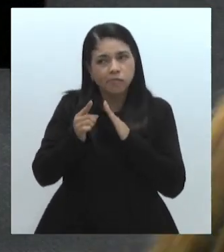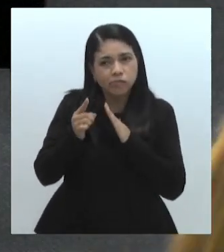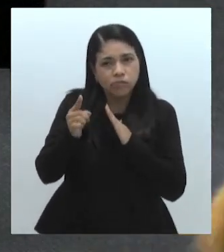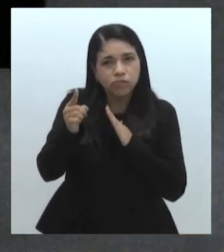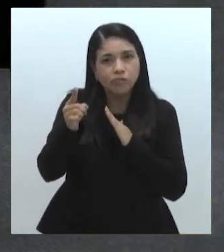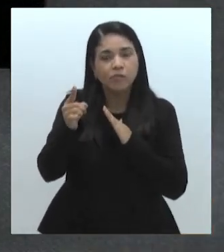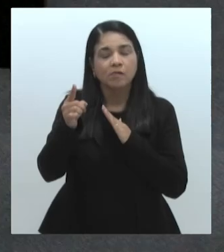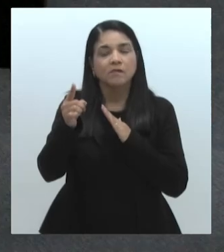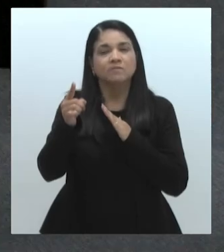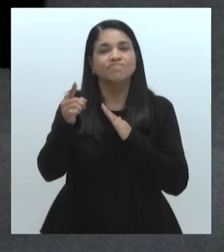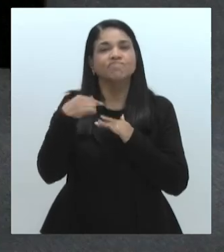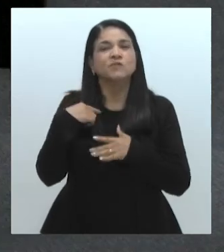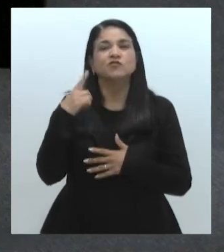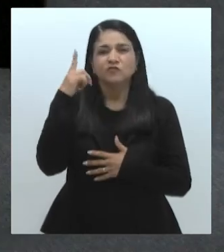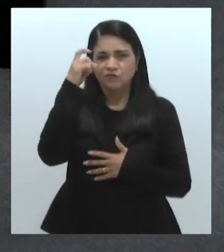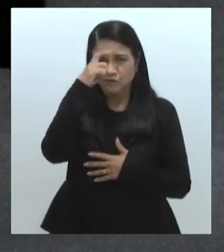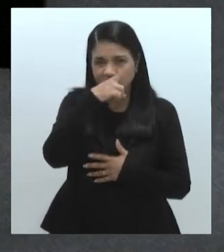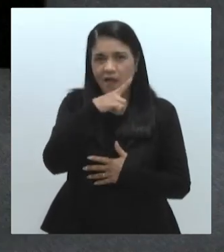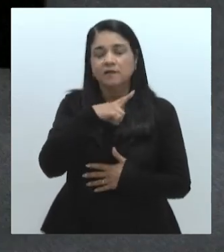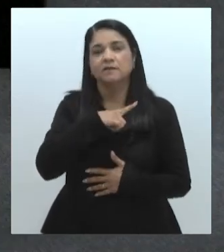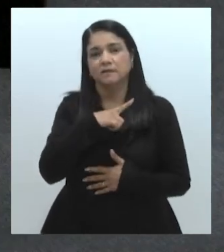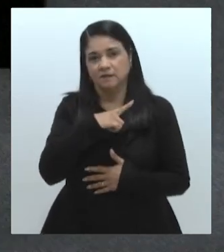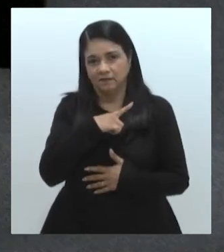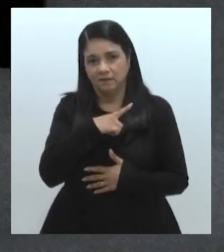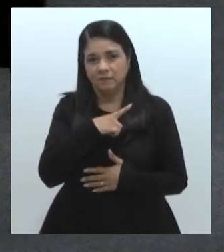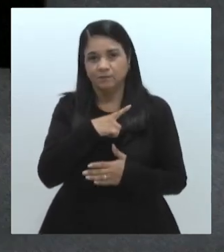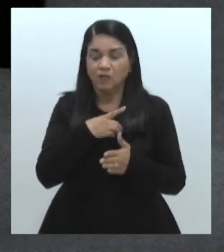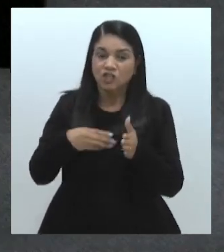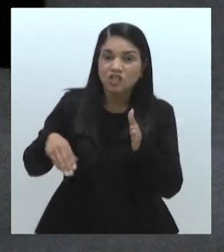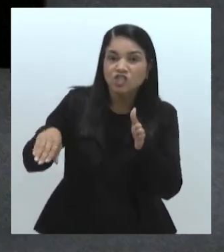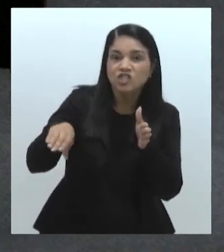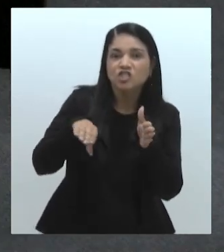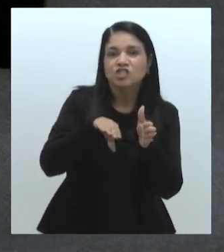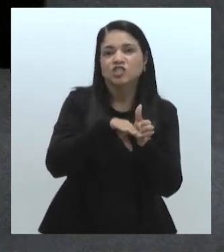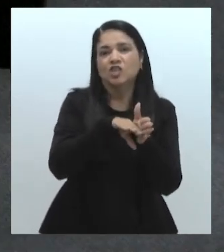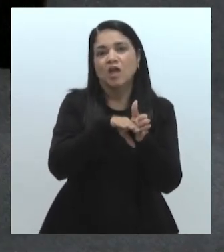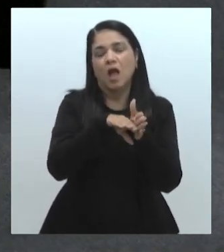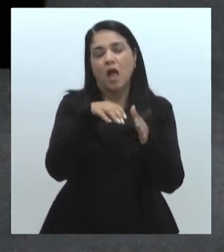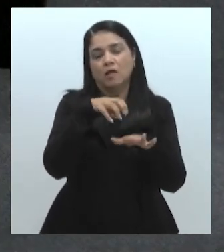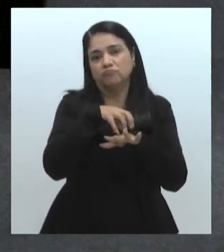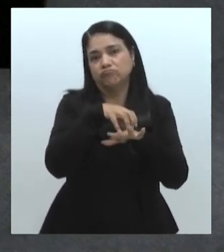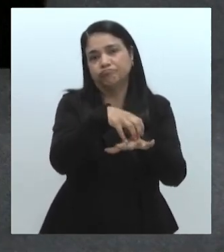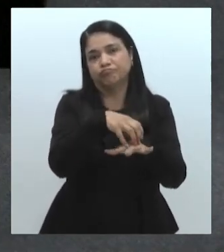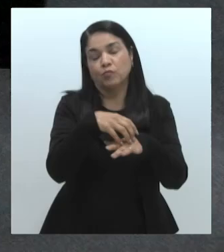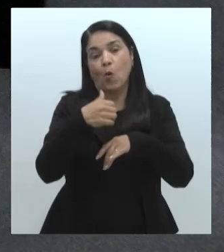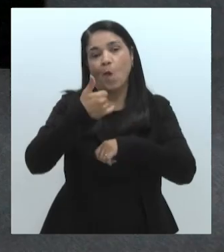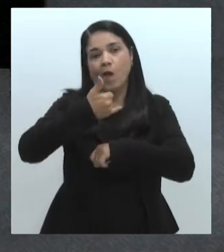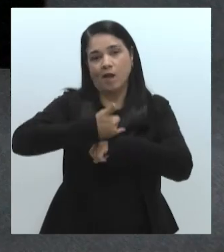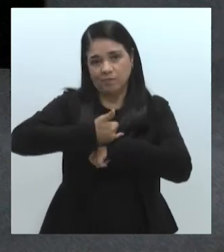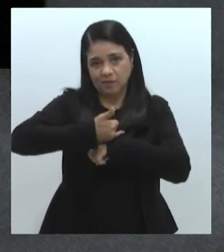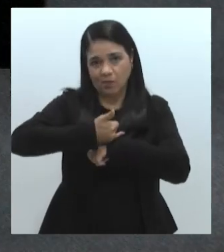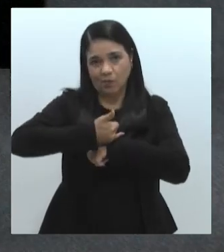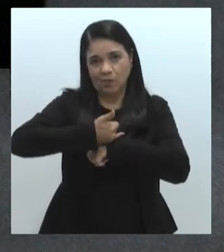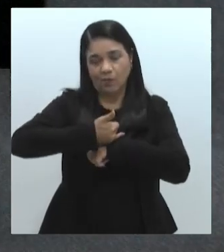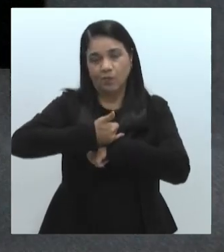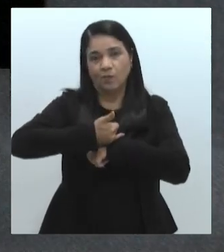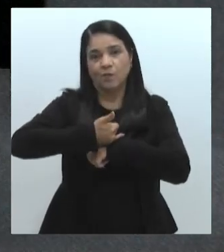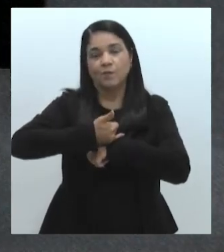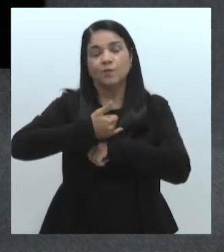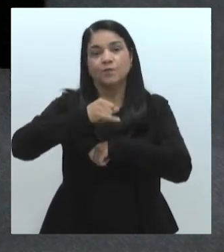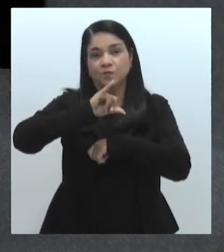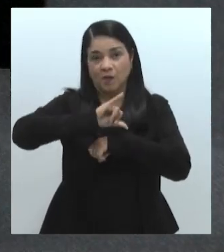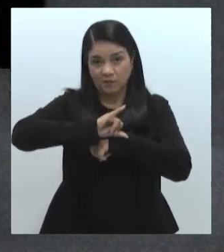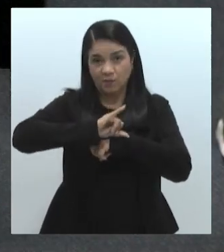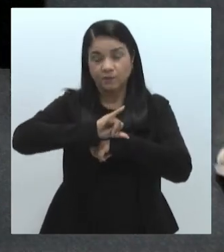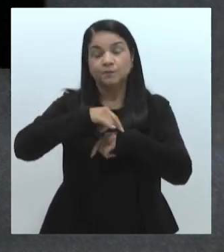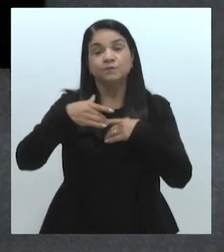centro, encontram dificuldade para chegar à capital para os seus empregos. Não à toa as pessoas chegam a levar